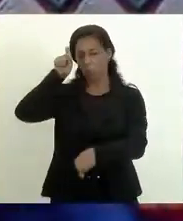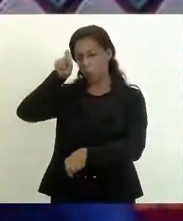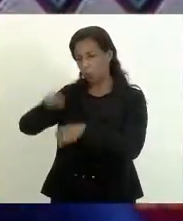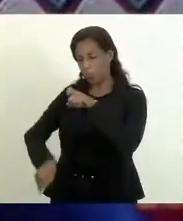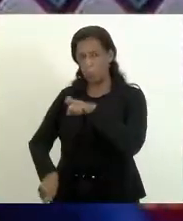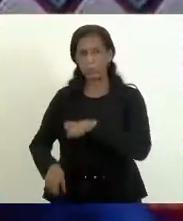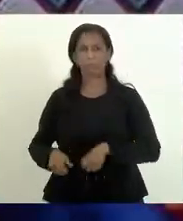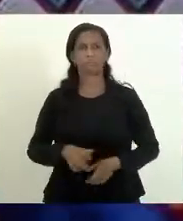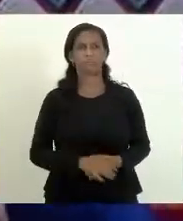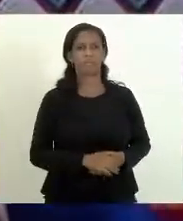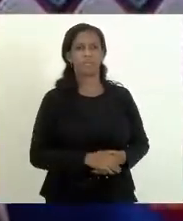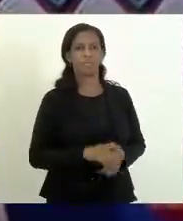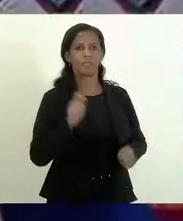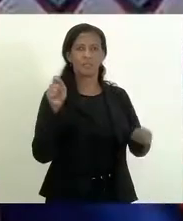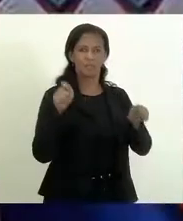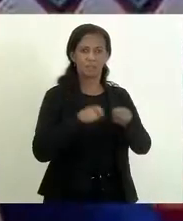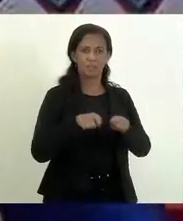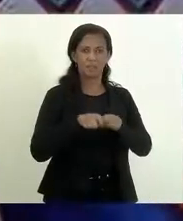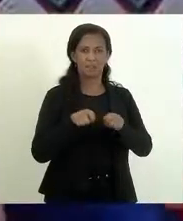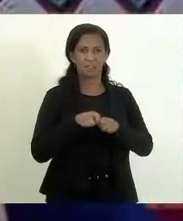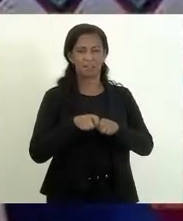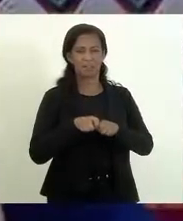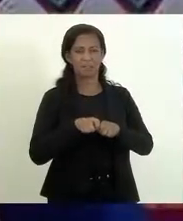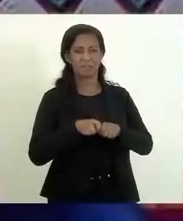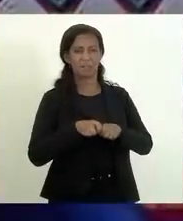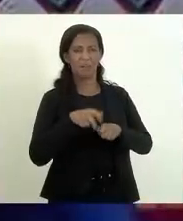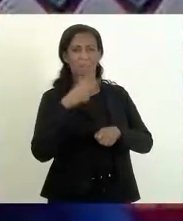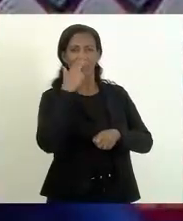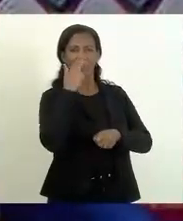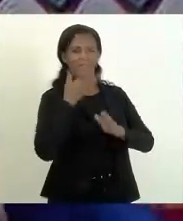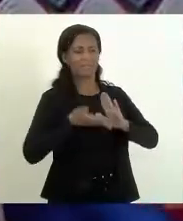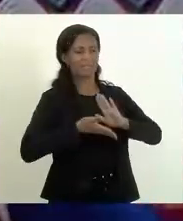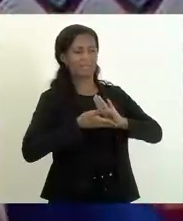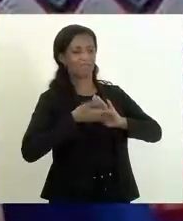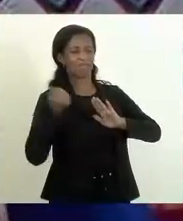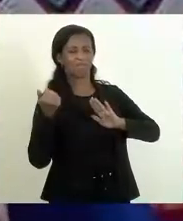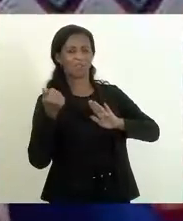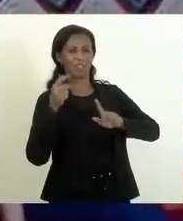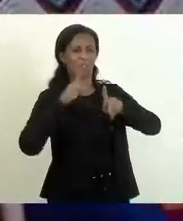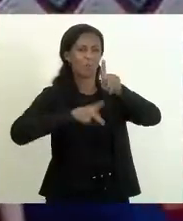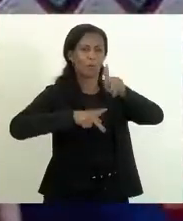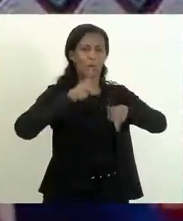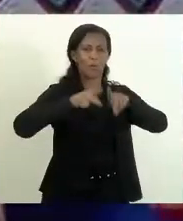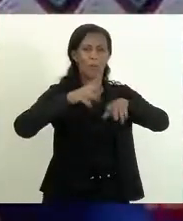estupraram, produziram um apagamento de etnias dos povos